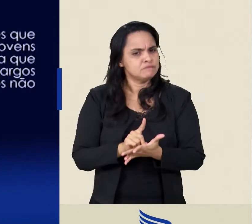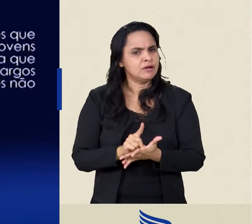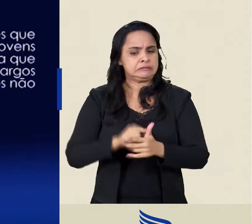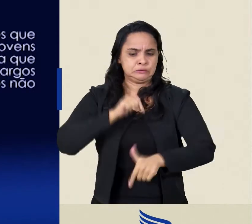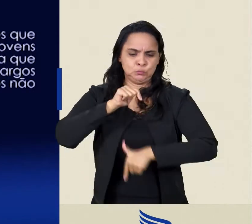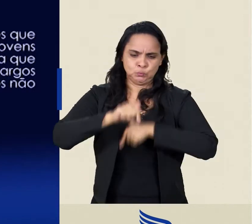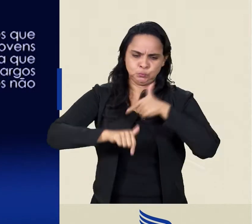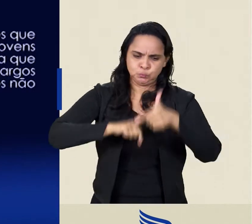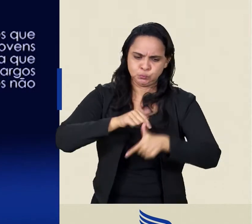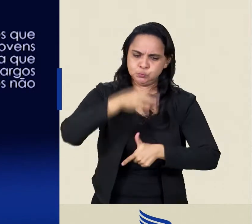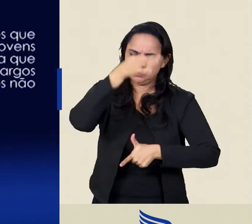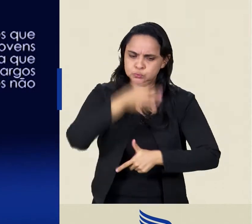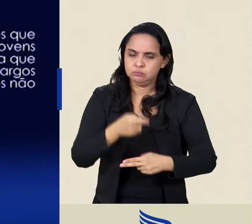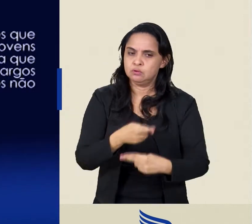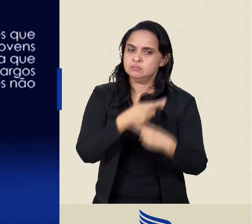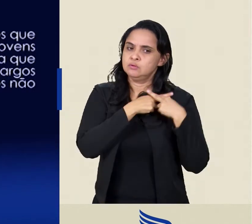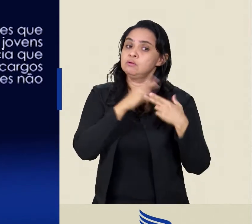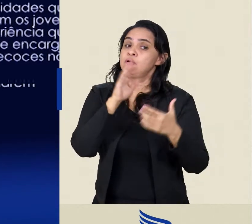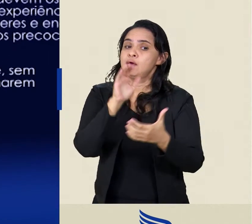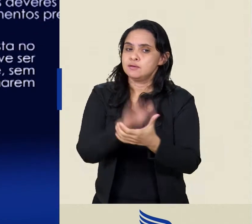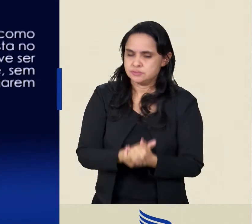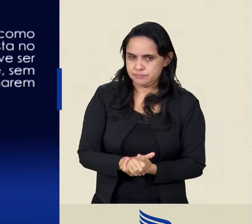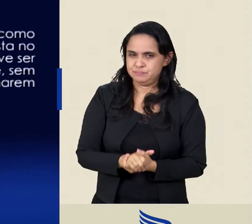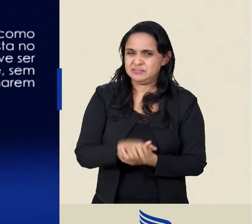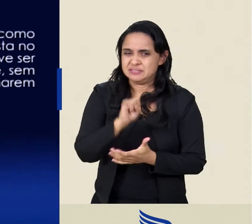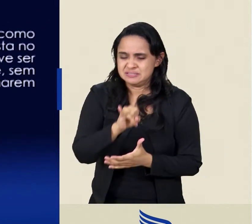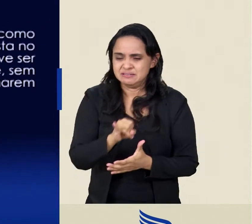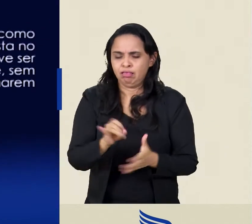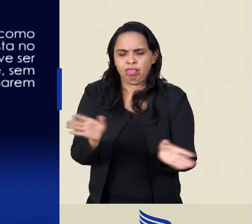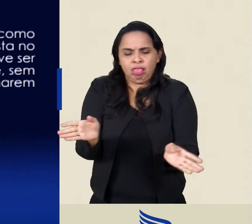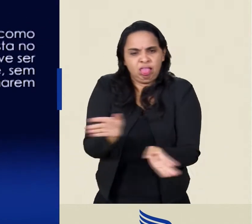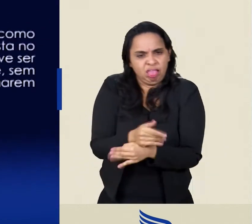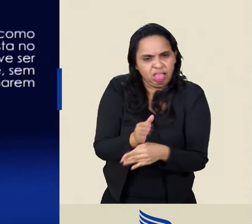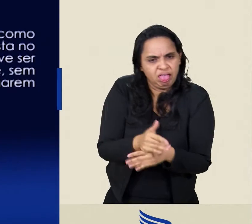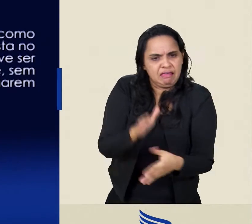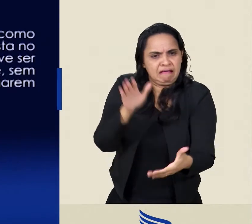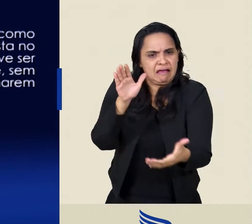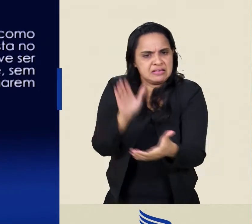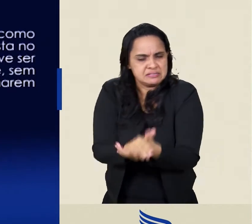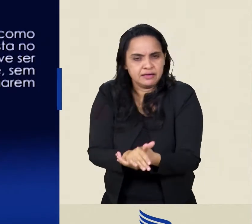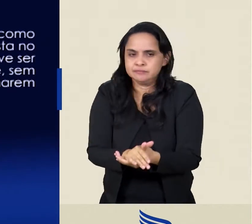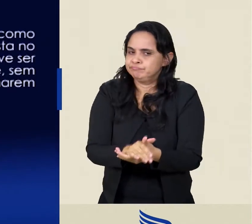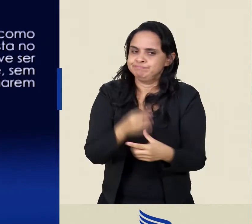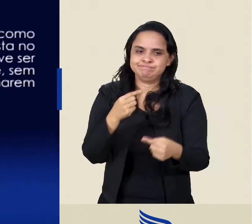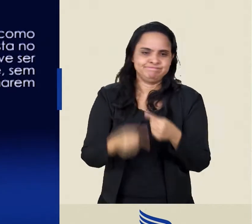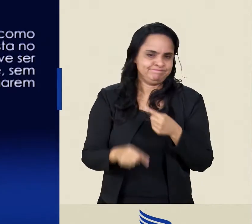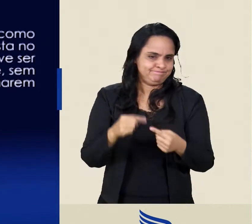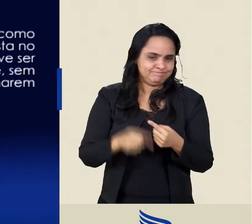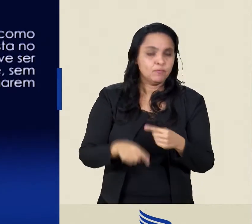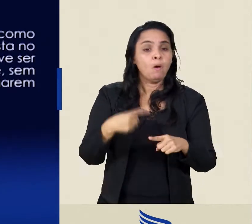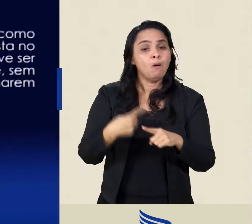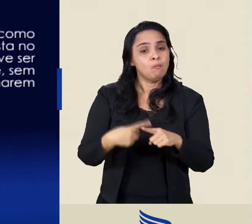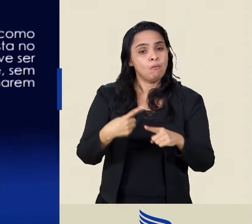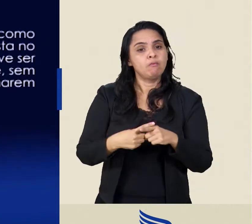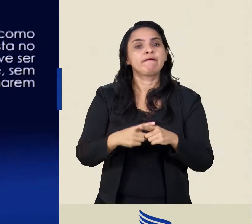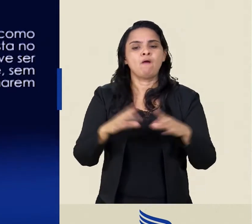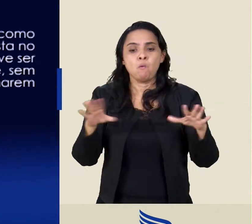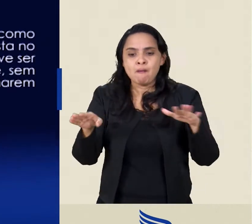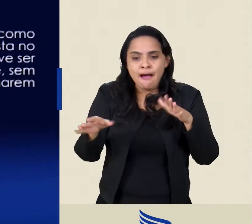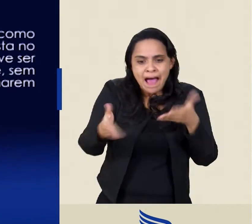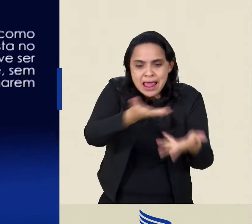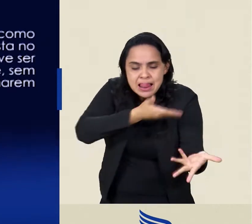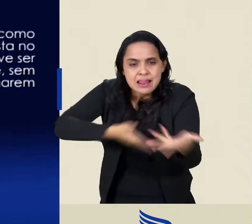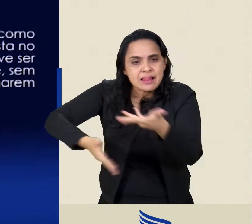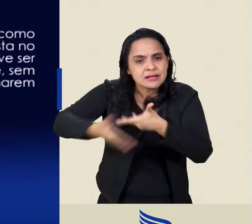encargos do mesmo. Casamentos precoces não convém. Relação tão importante como seja a do